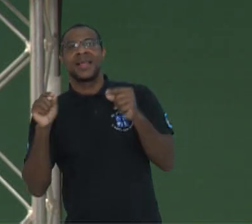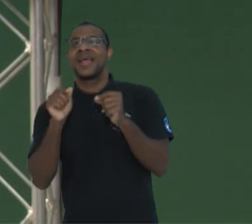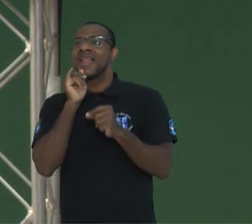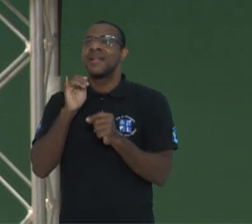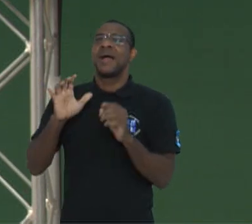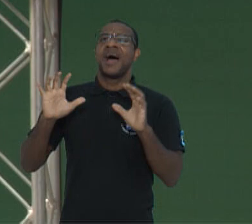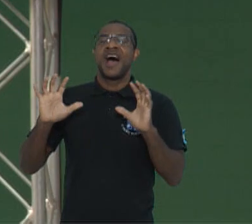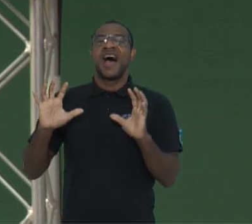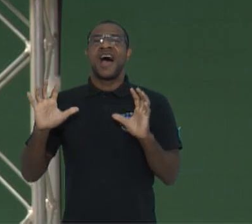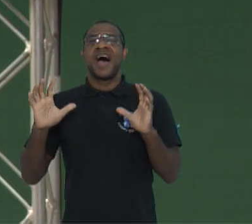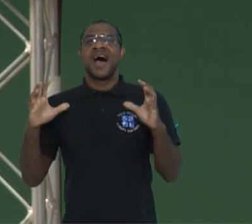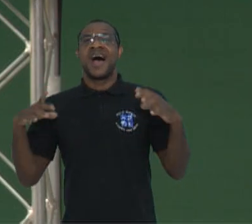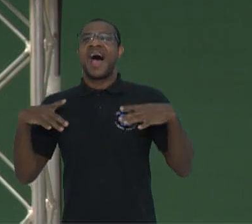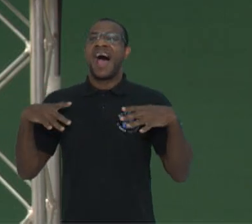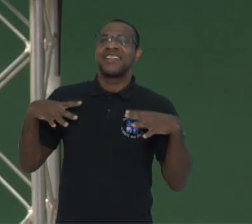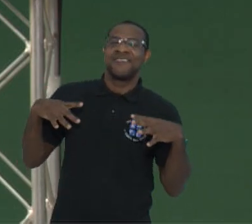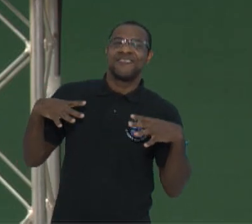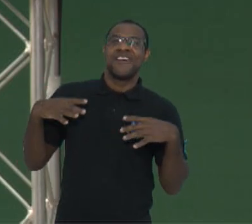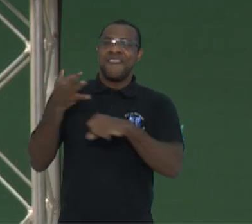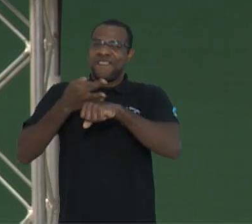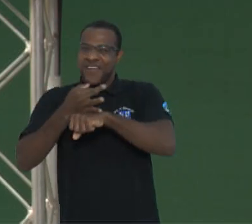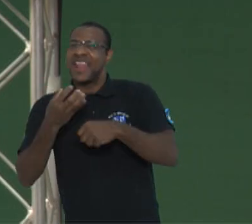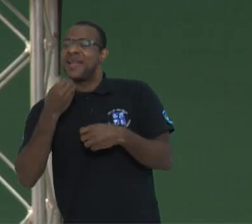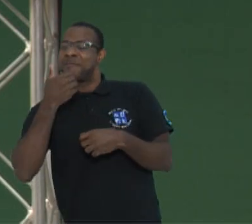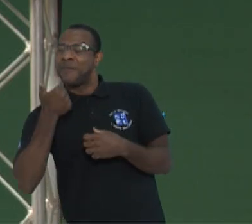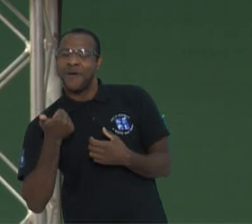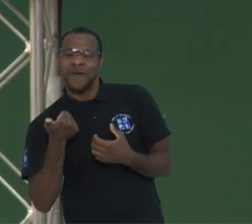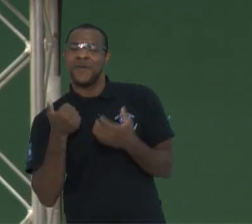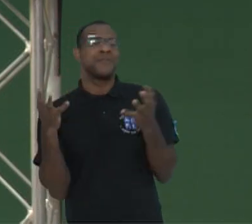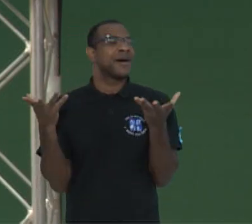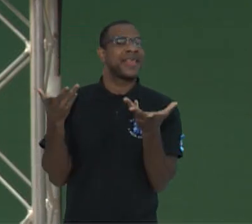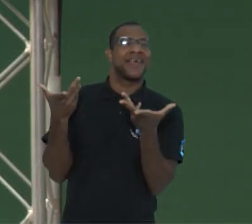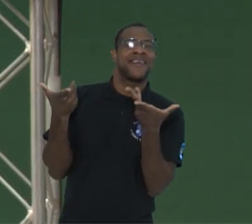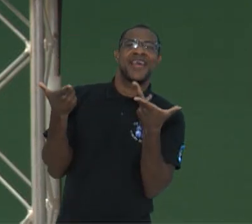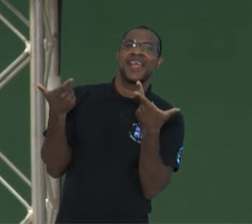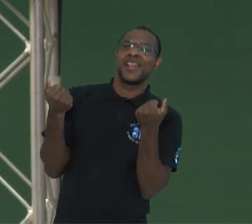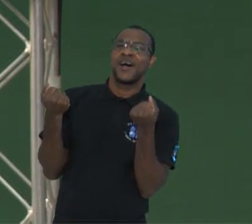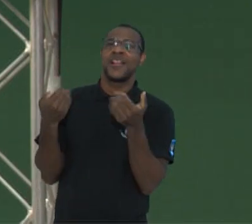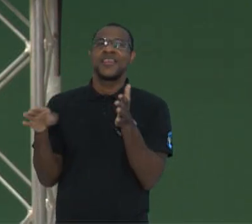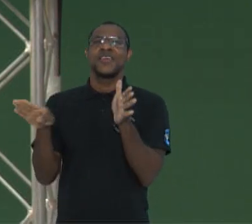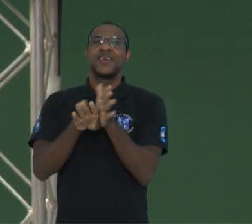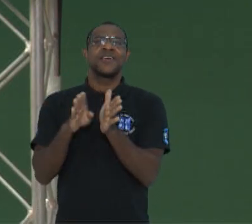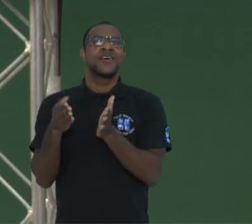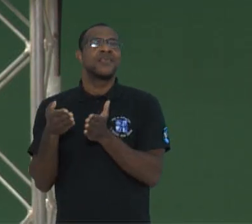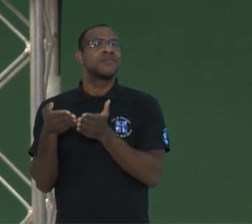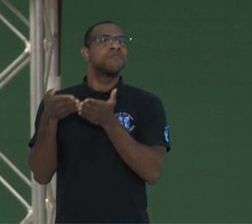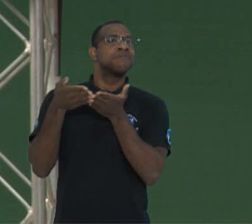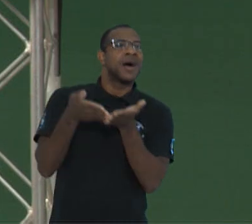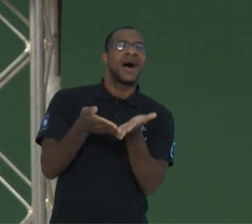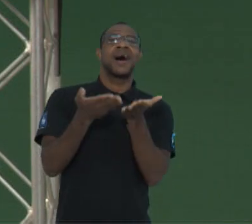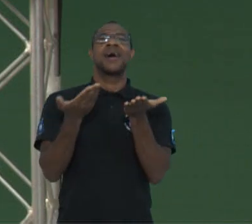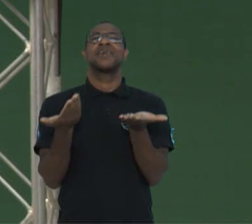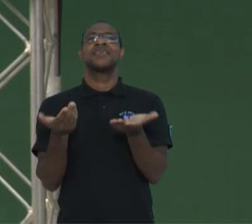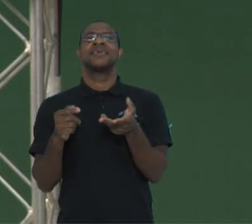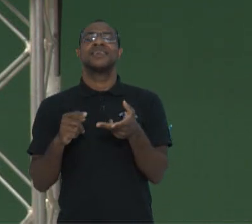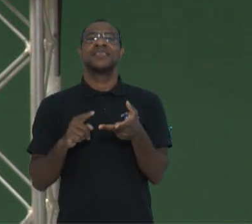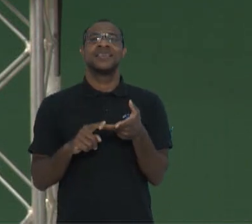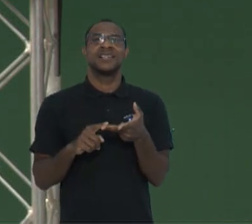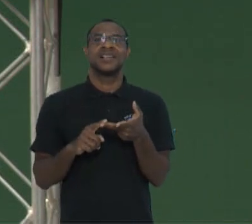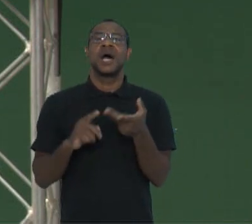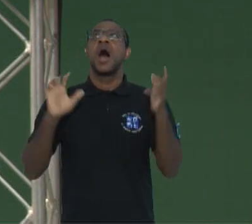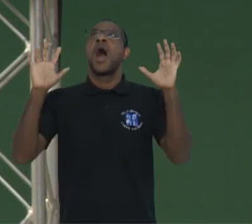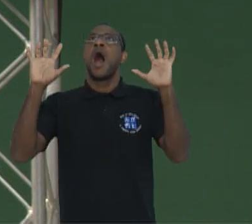férias está sendo maravilhosa, que ela chegou de barco, que o